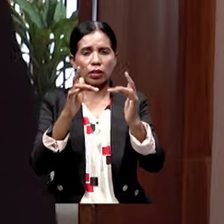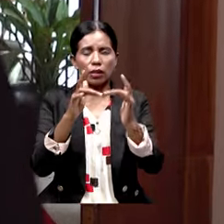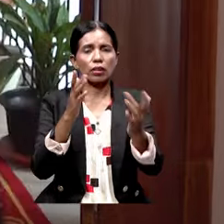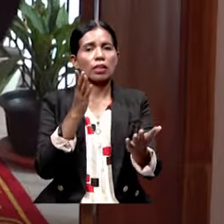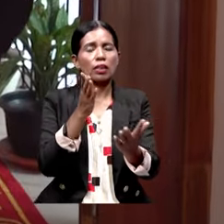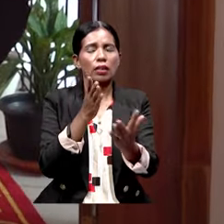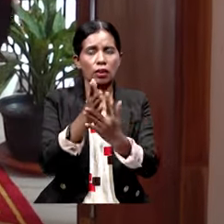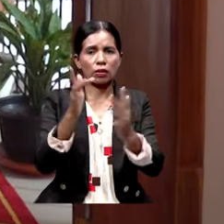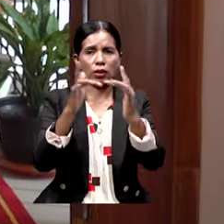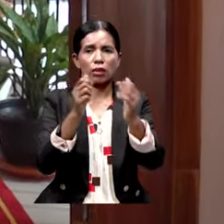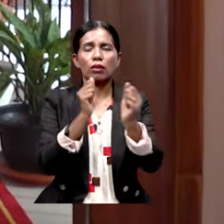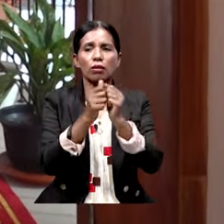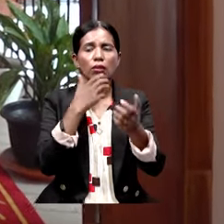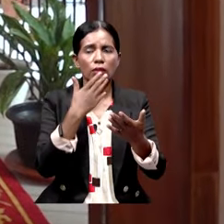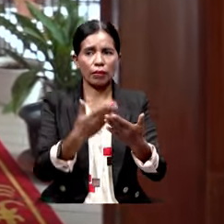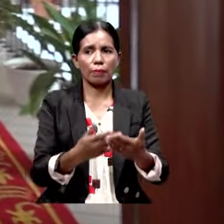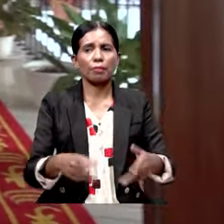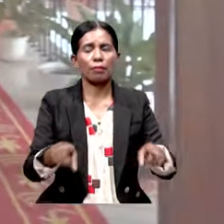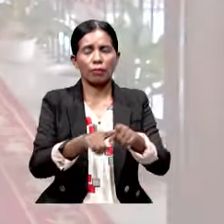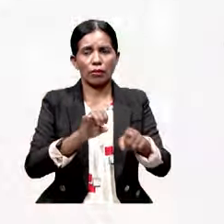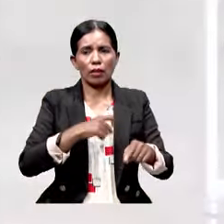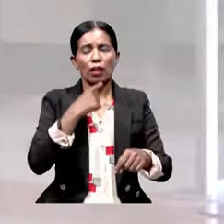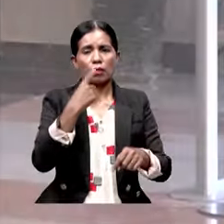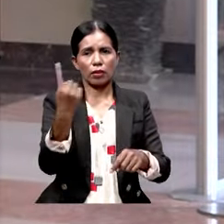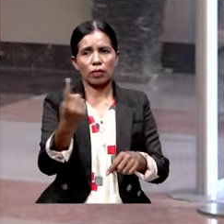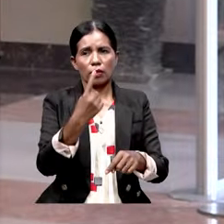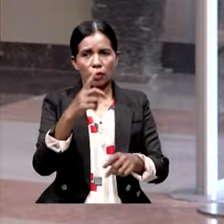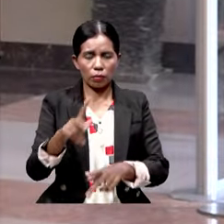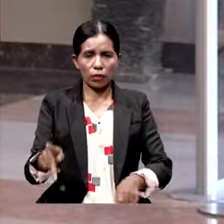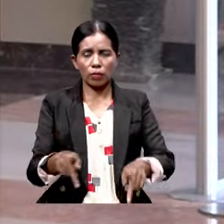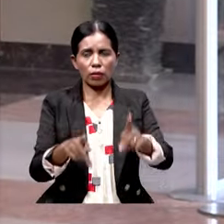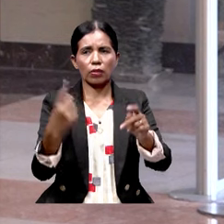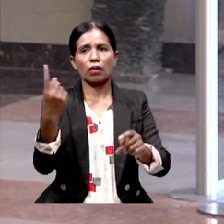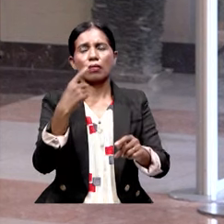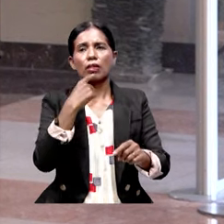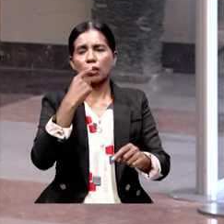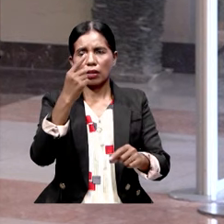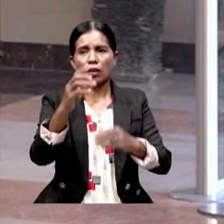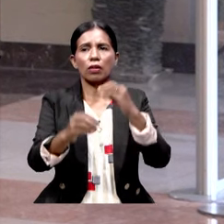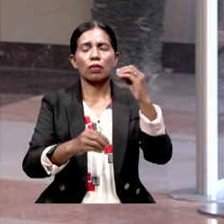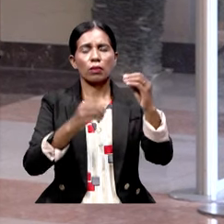diak. I hanesa ho TTBB kata publiku sempre kestiona kono ba